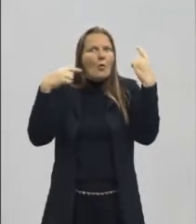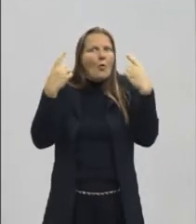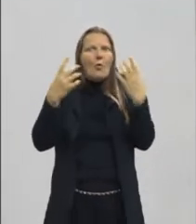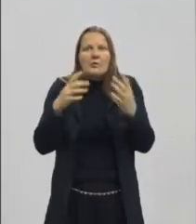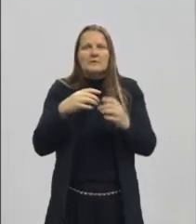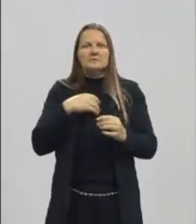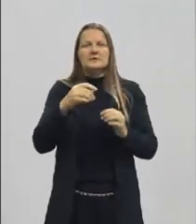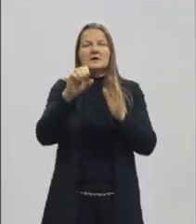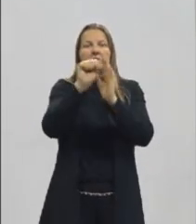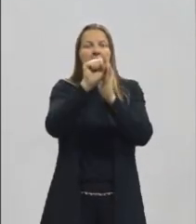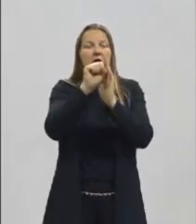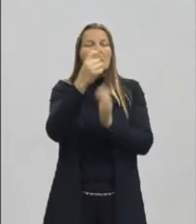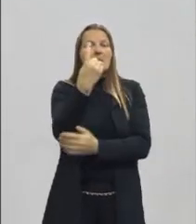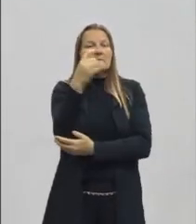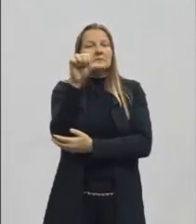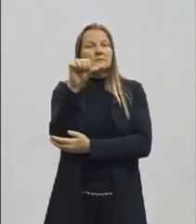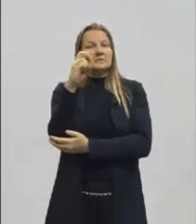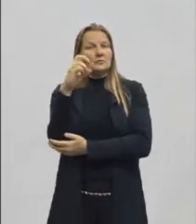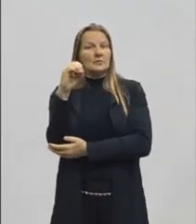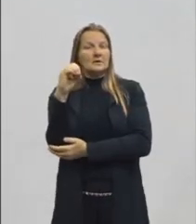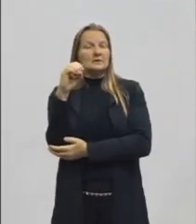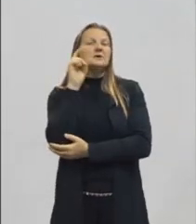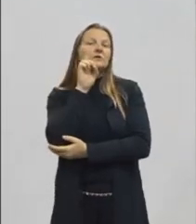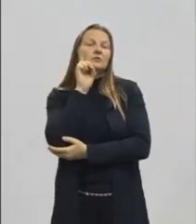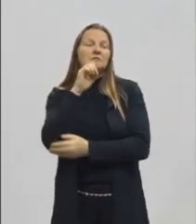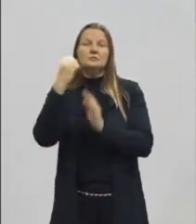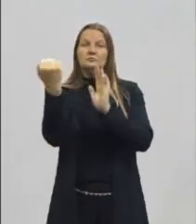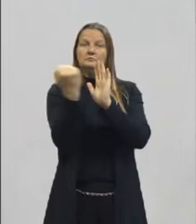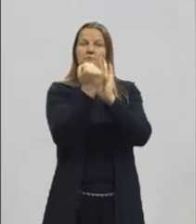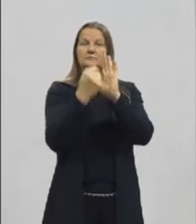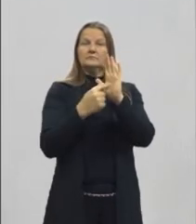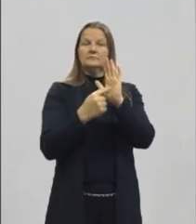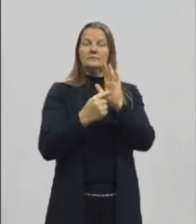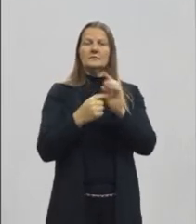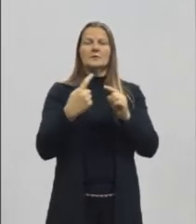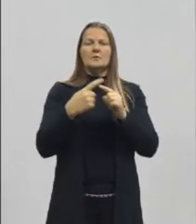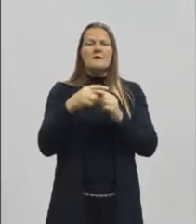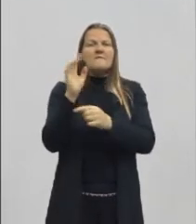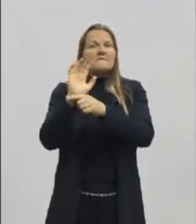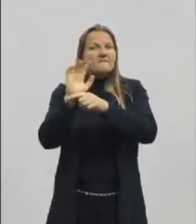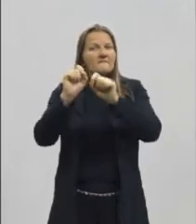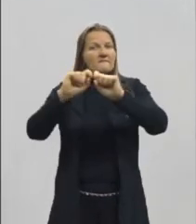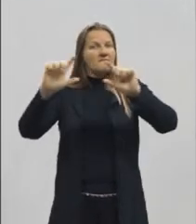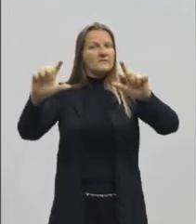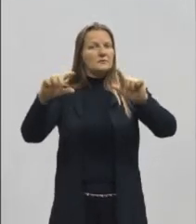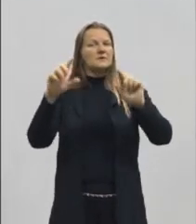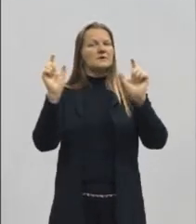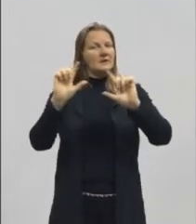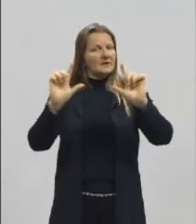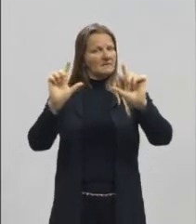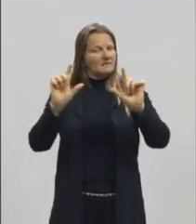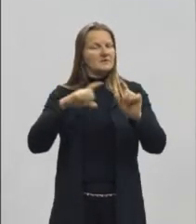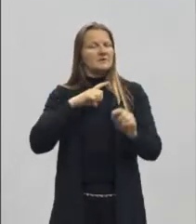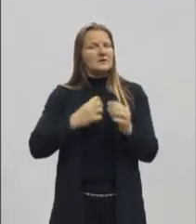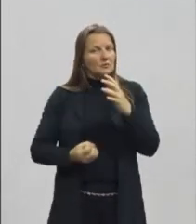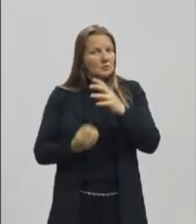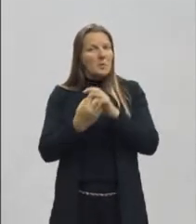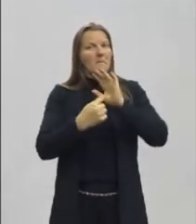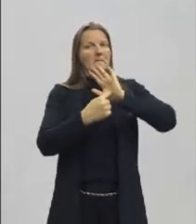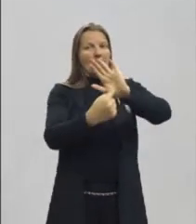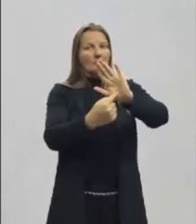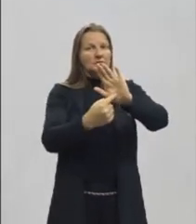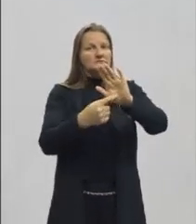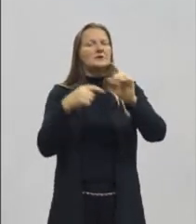essa década de 50 nos Estados Unidos também vai estar muito marcada por filmes por Produções da TV que mostram essa